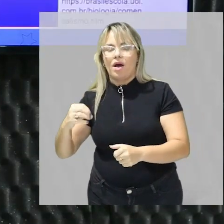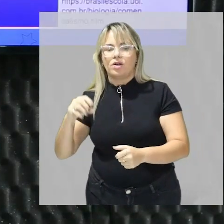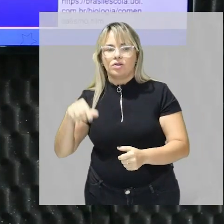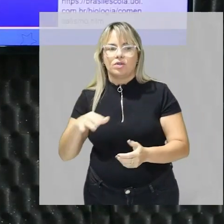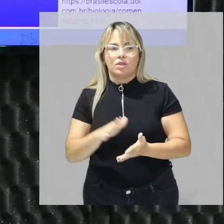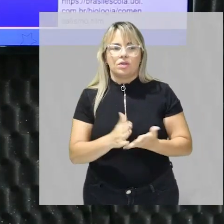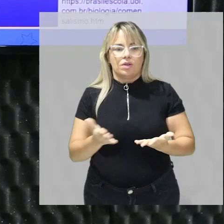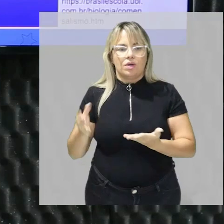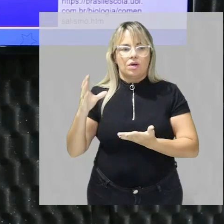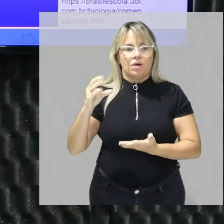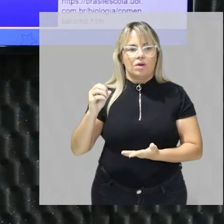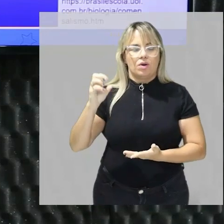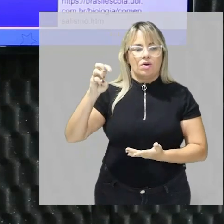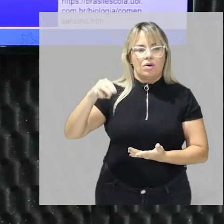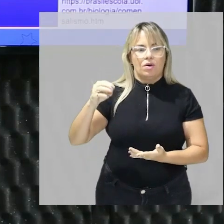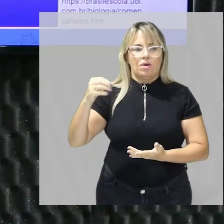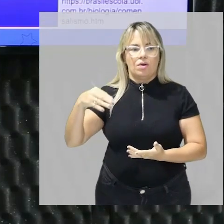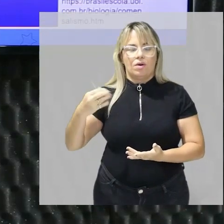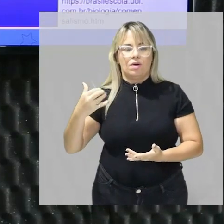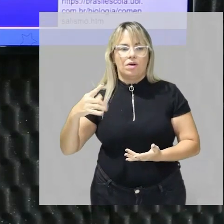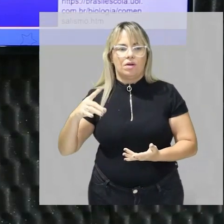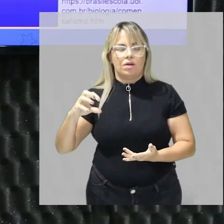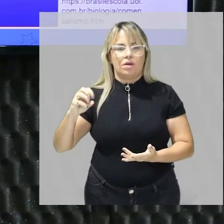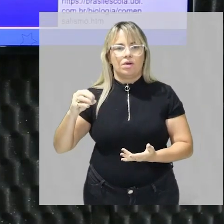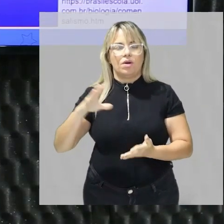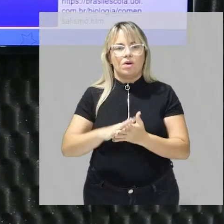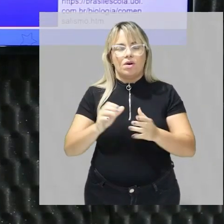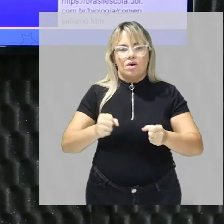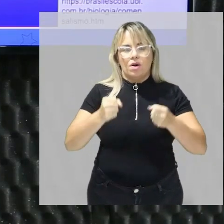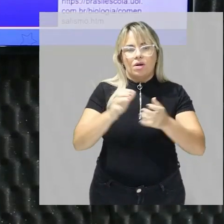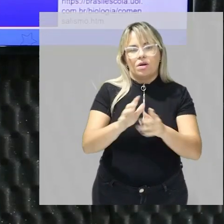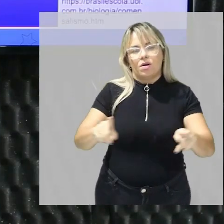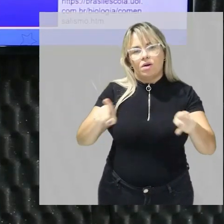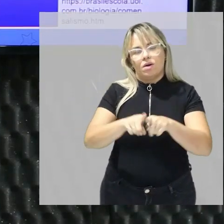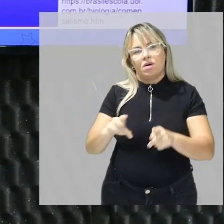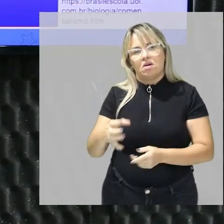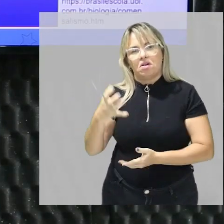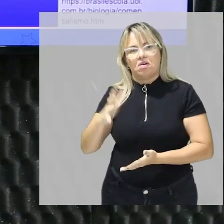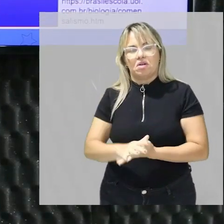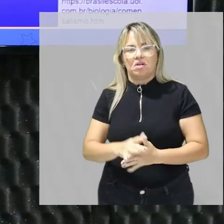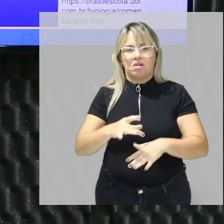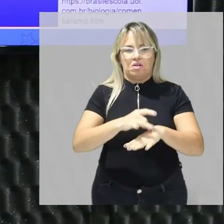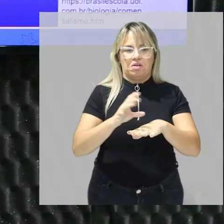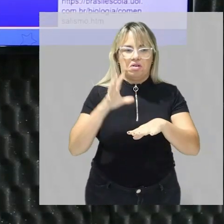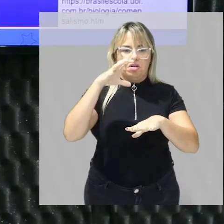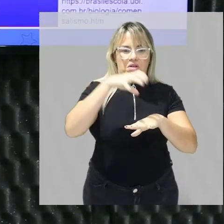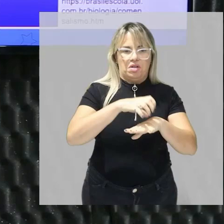pode acontecer com animais que são carniceiros. Por exemplo, eu tenho grandes